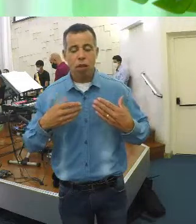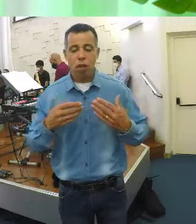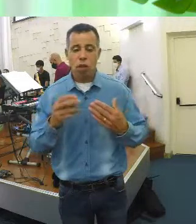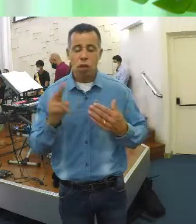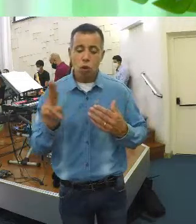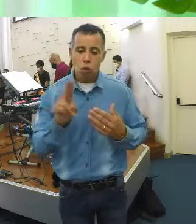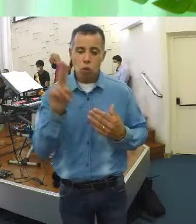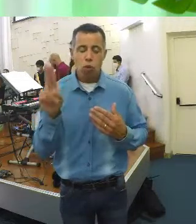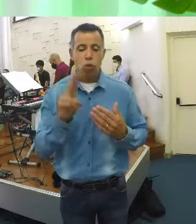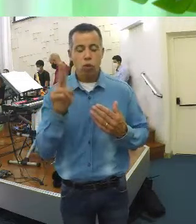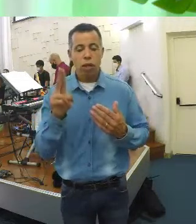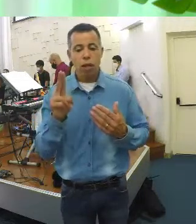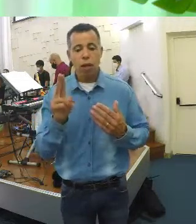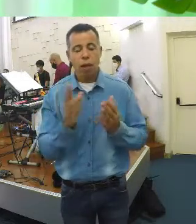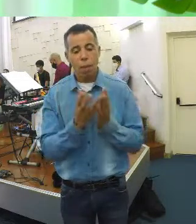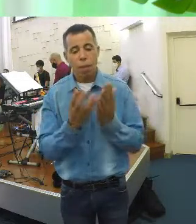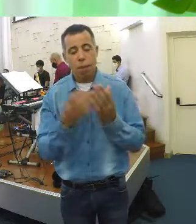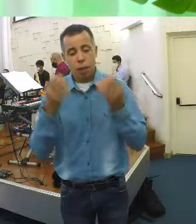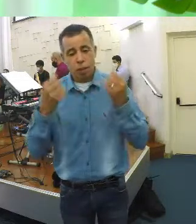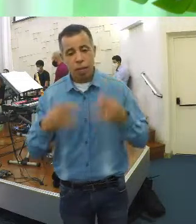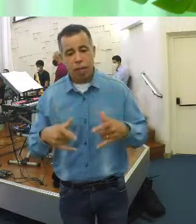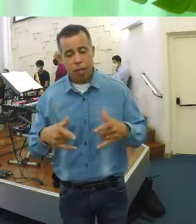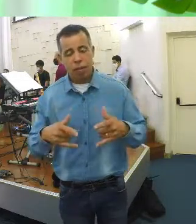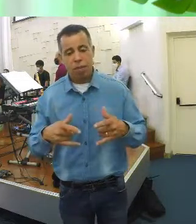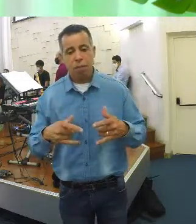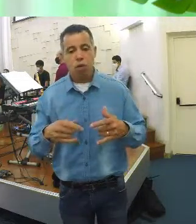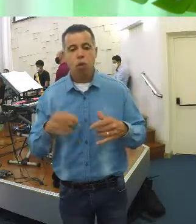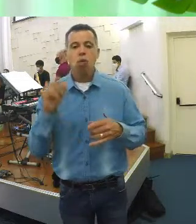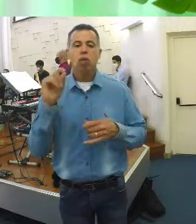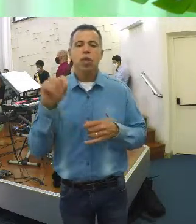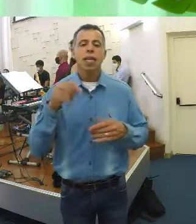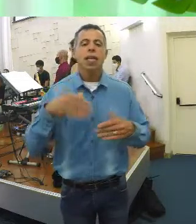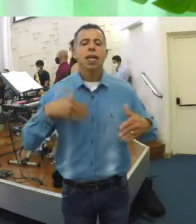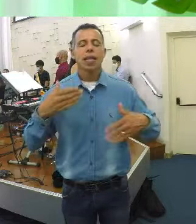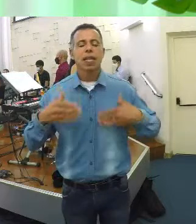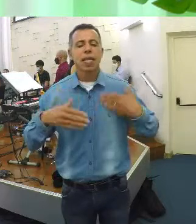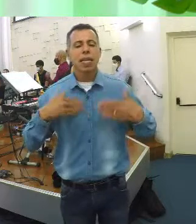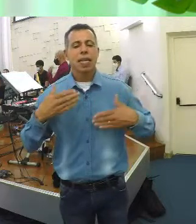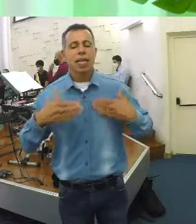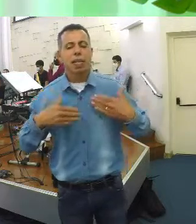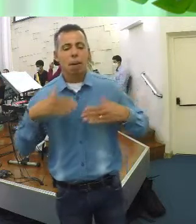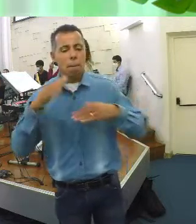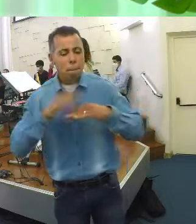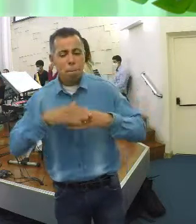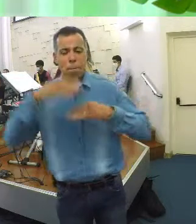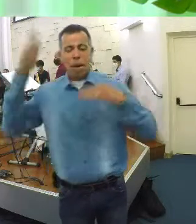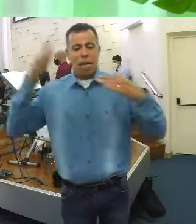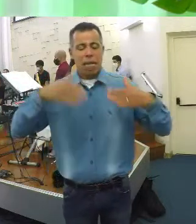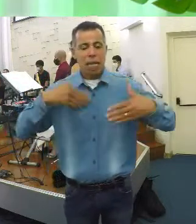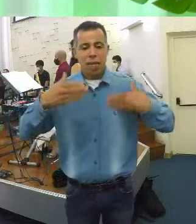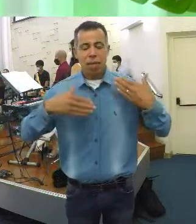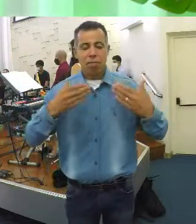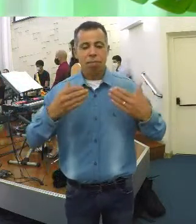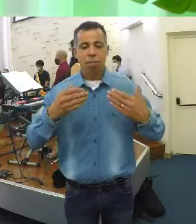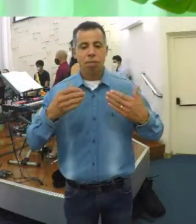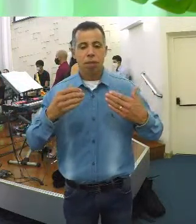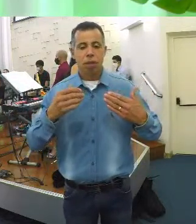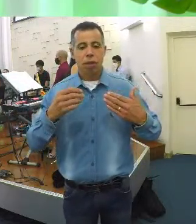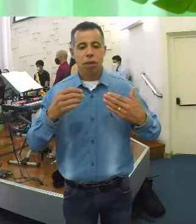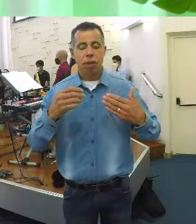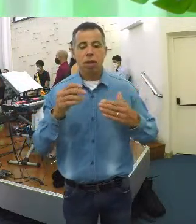alegria fora do comum? Uma alegria inexplicável. É a alegria de Abacuque 3, versos 17 e